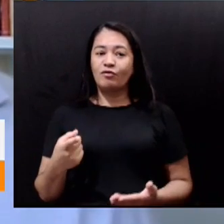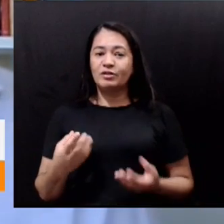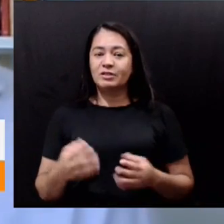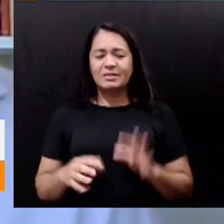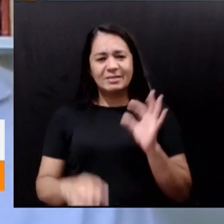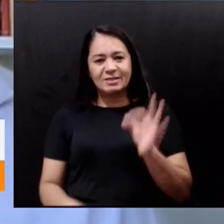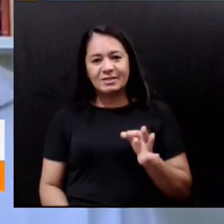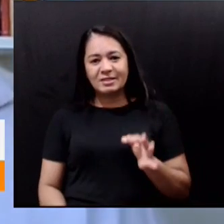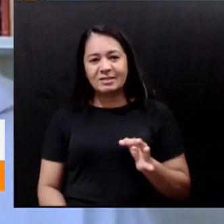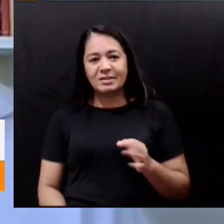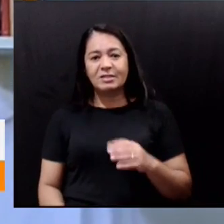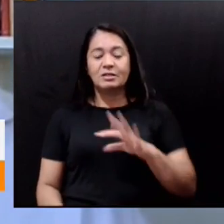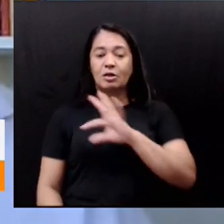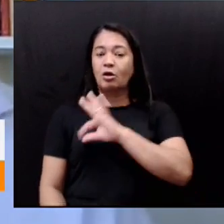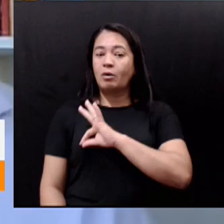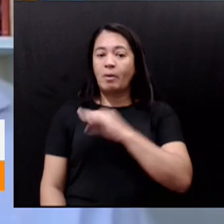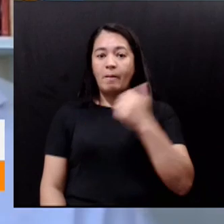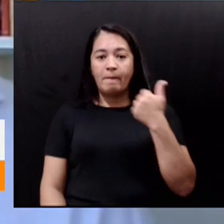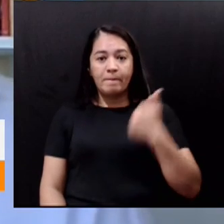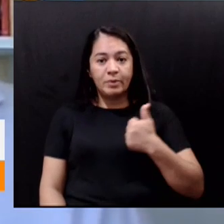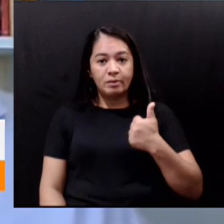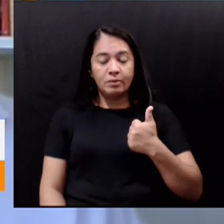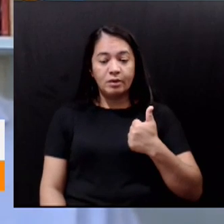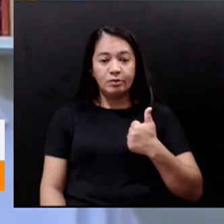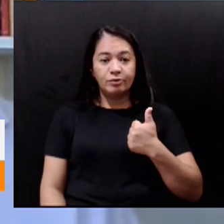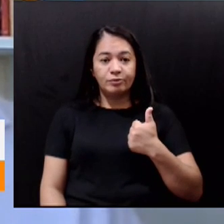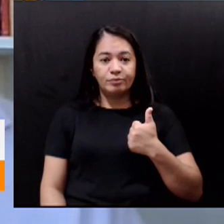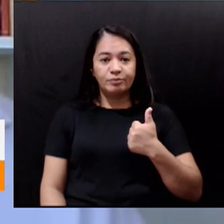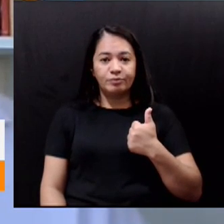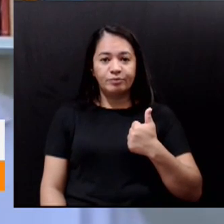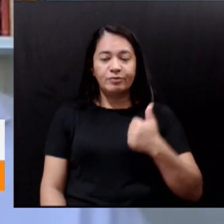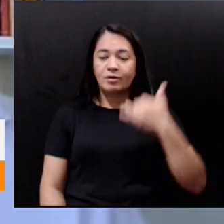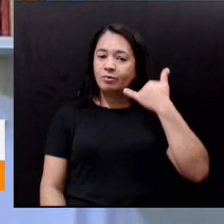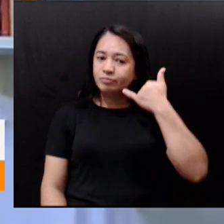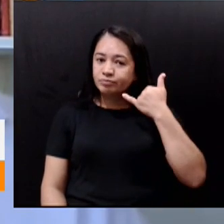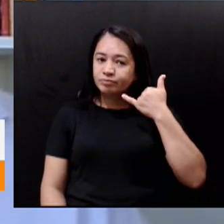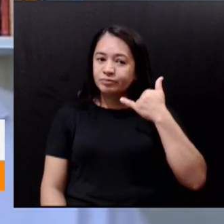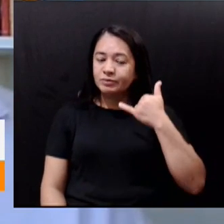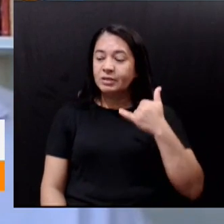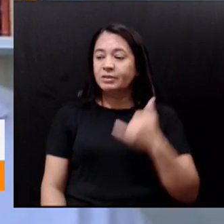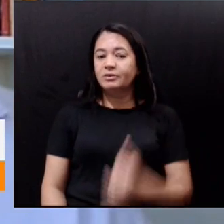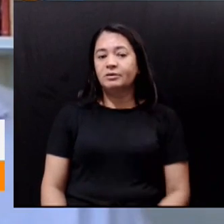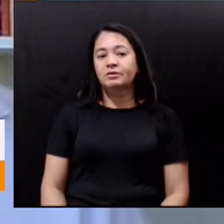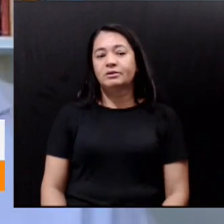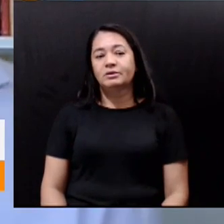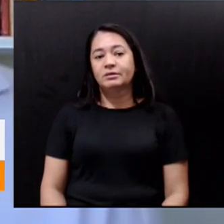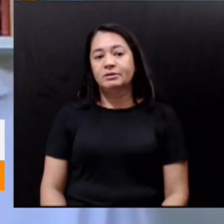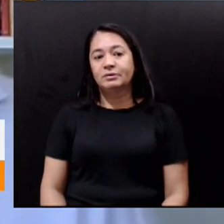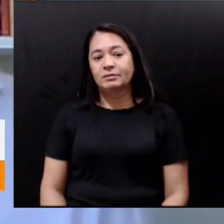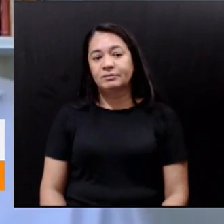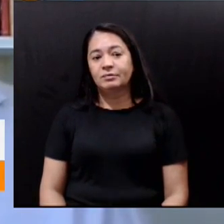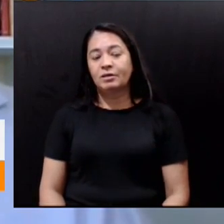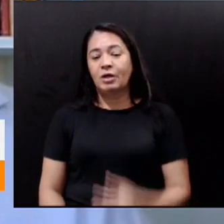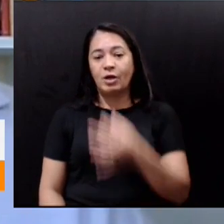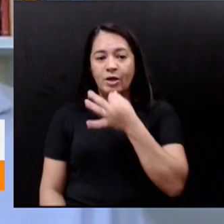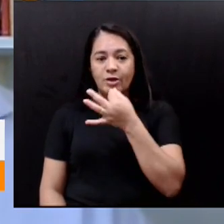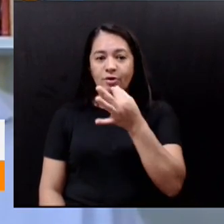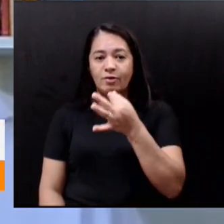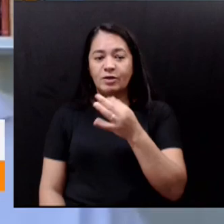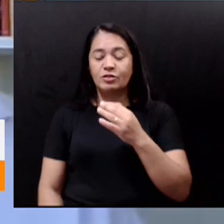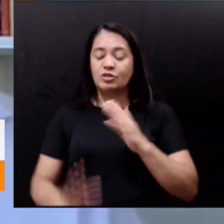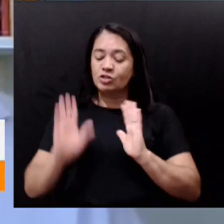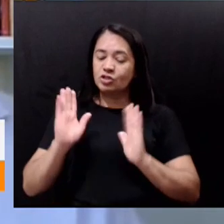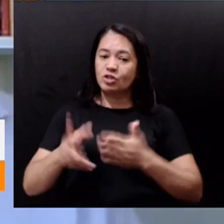polícia primeiro, antes de chamar essas pessoas para conversar, né? Então, quer dizer, eu acho que já é uma consequência isso